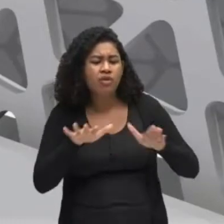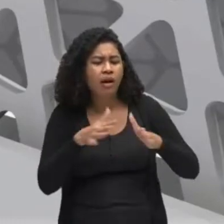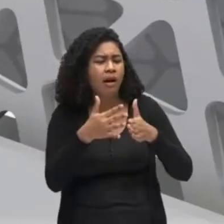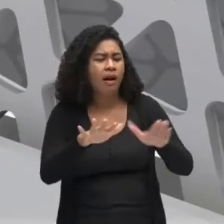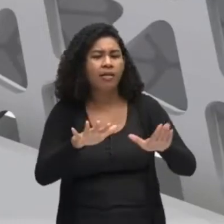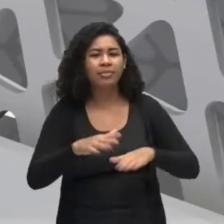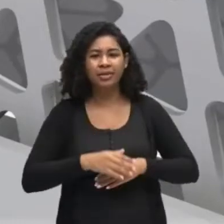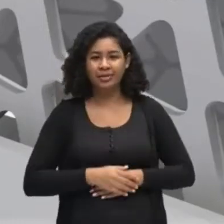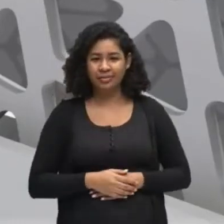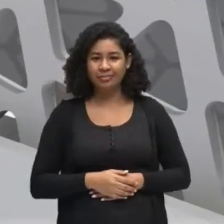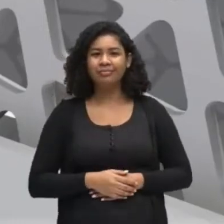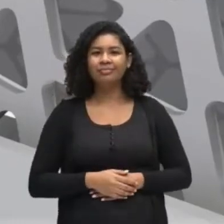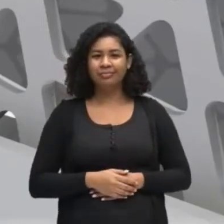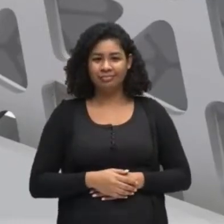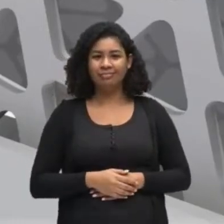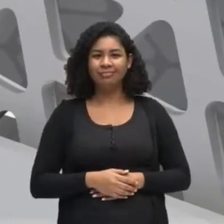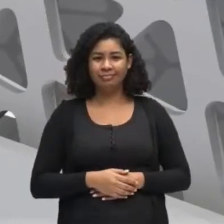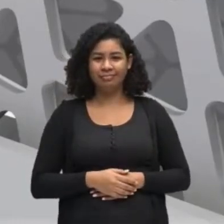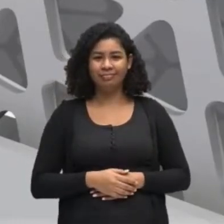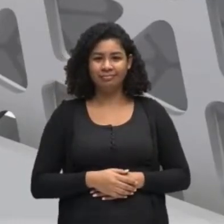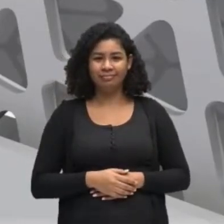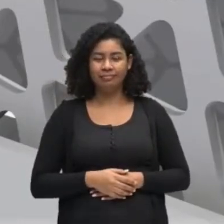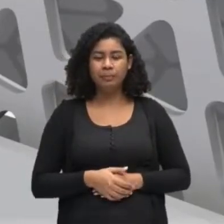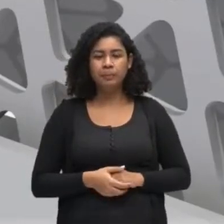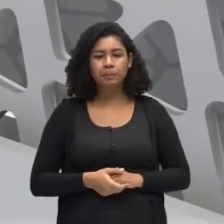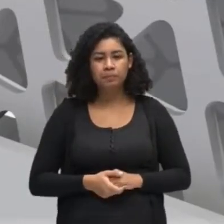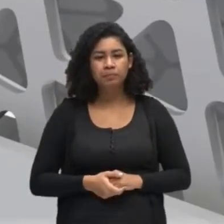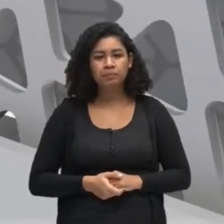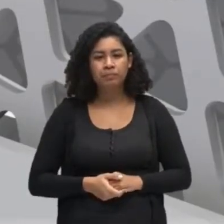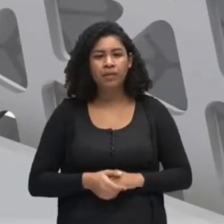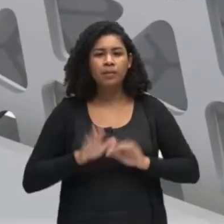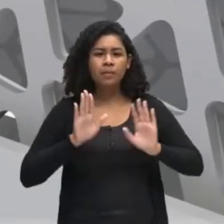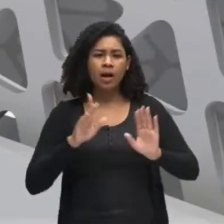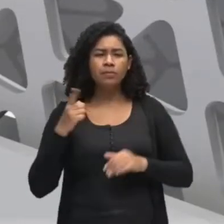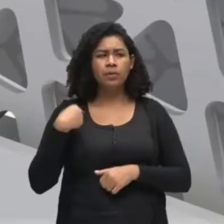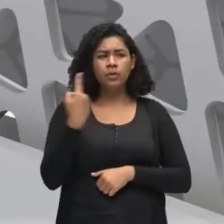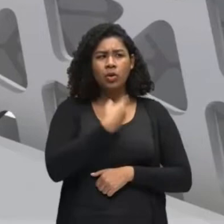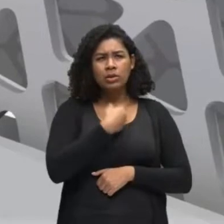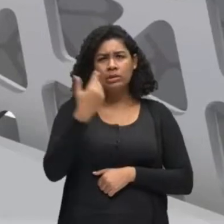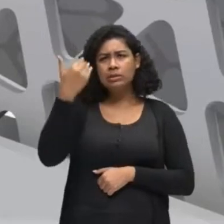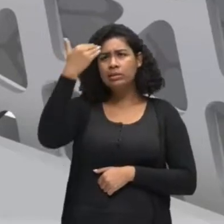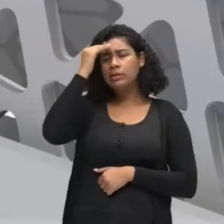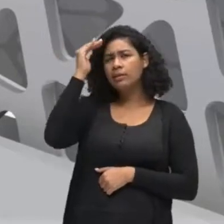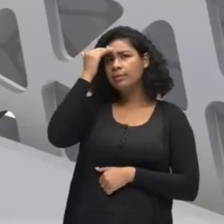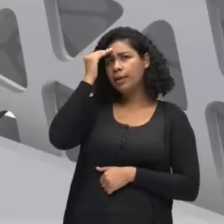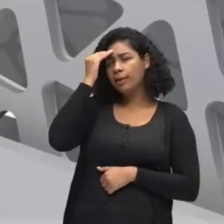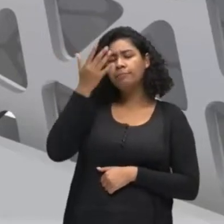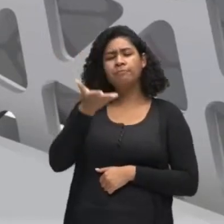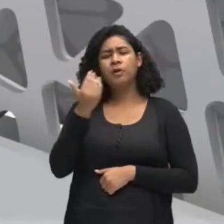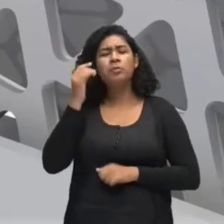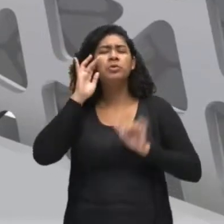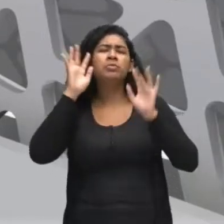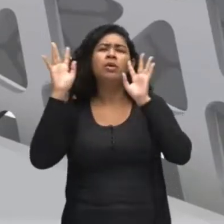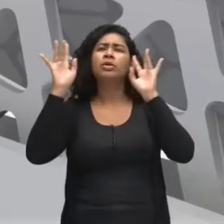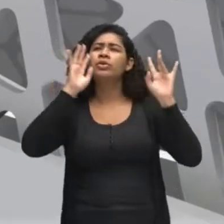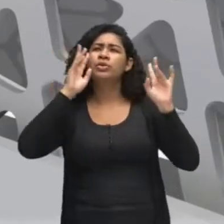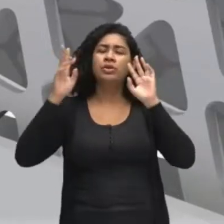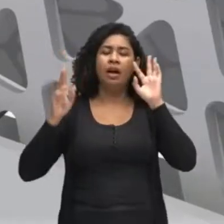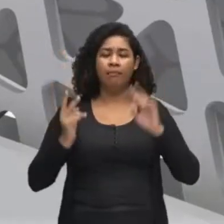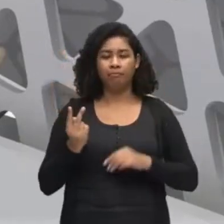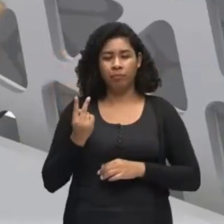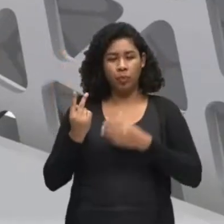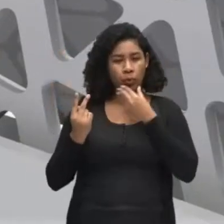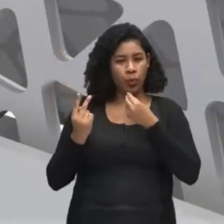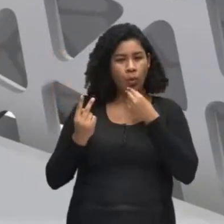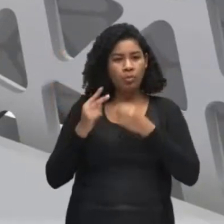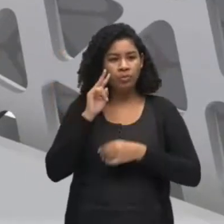do mar é muito salgada, tá bom? Para que a gente possa se situar, imaginem ali os irmãos Pinzon vendo tanta